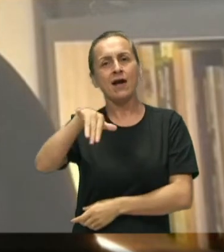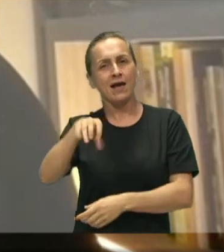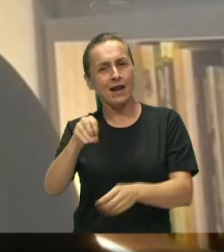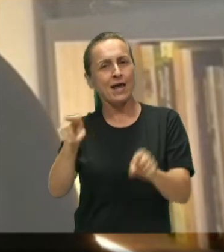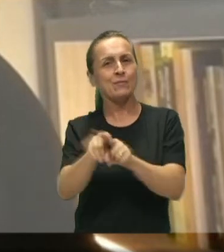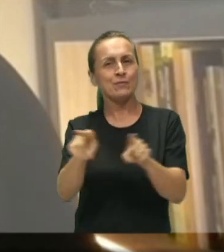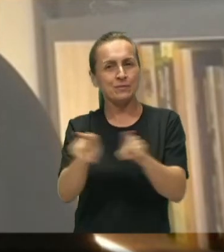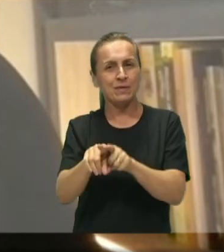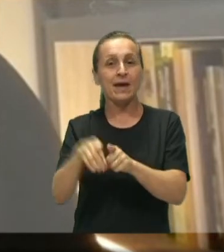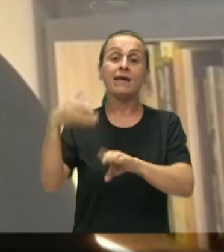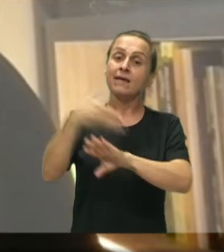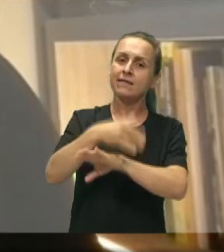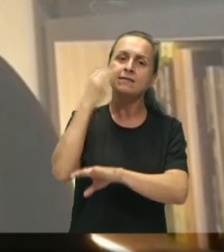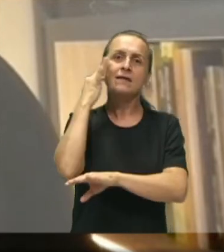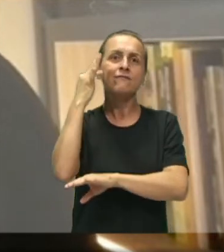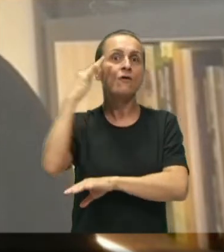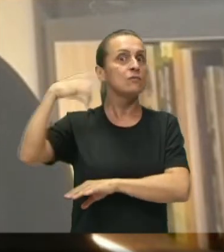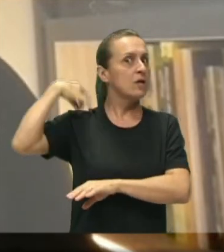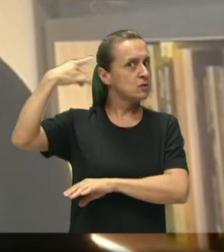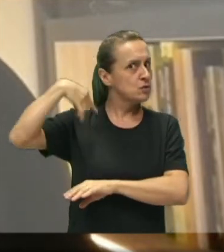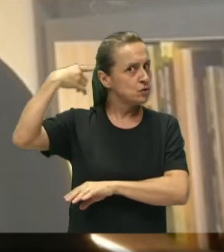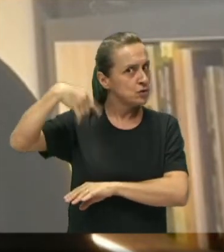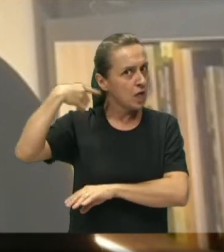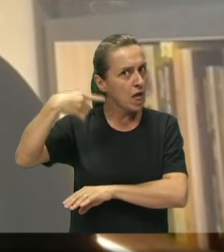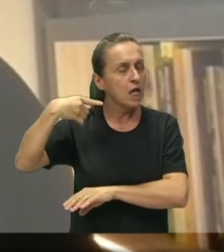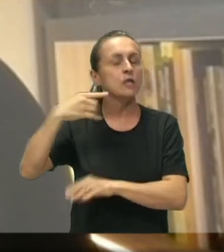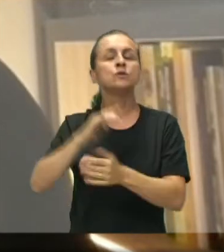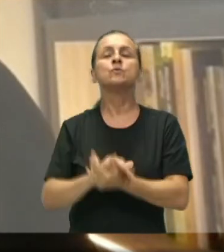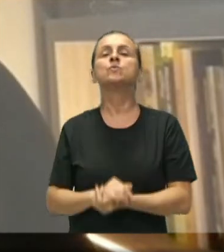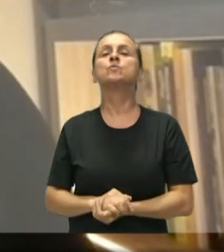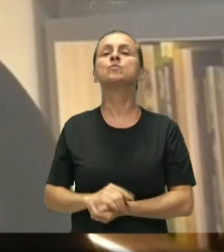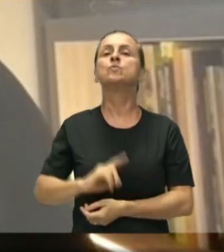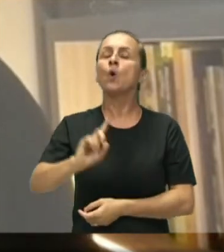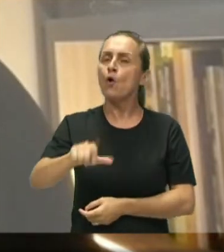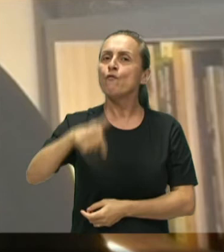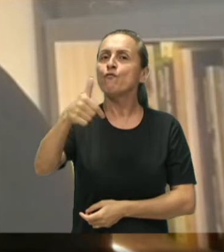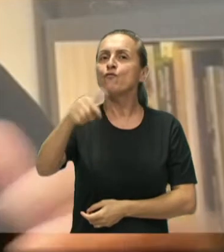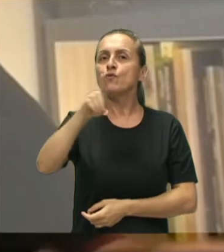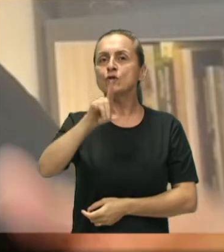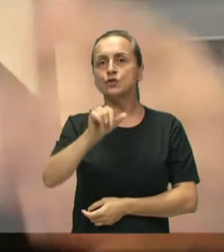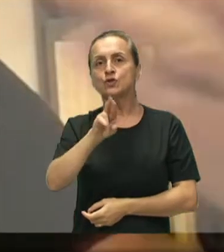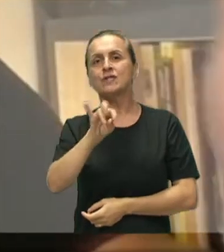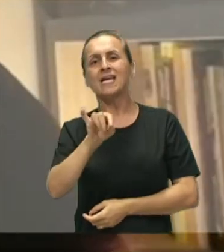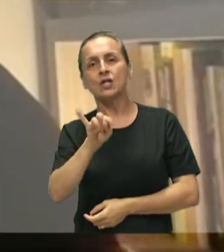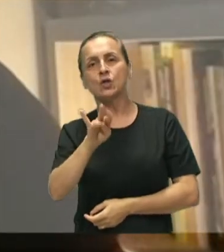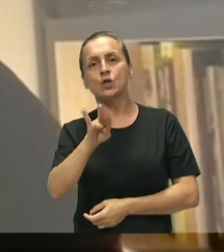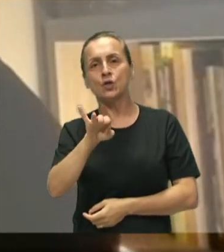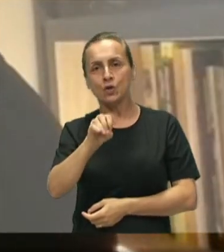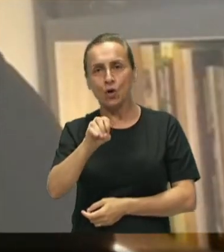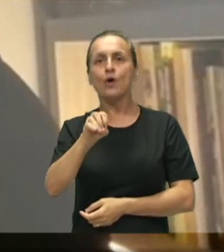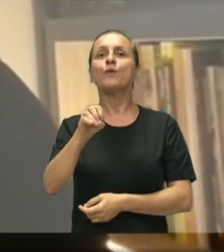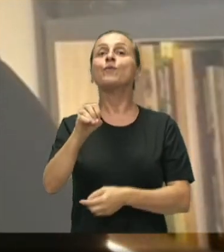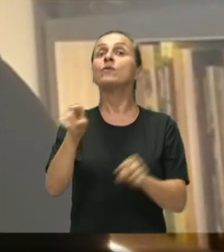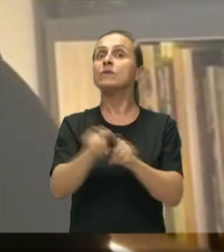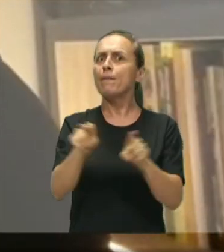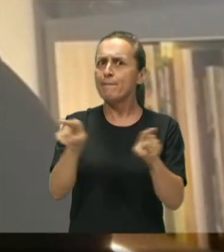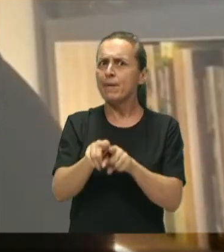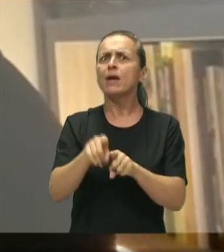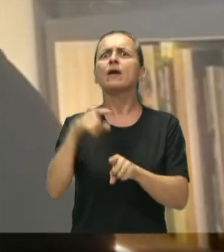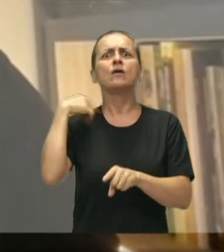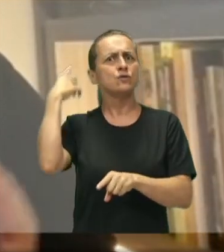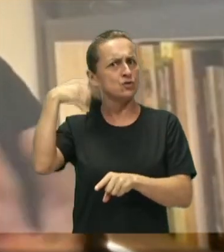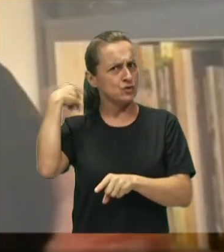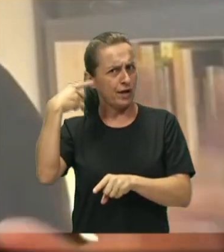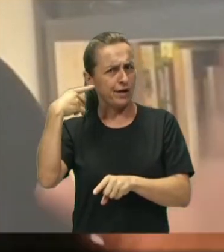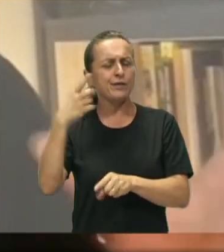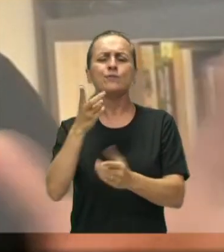na faculdade de direito fui do diretório acadêmico de direito posteriormente do diretório central de estudantes